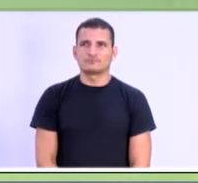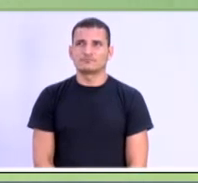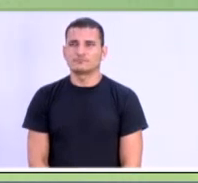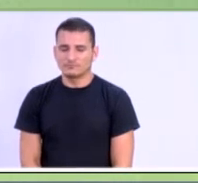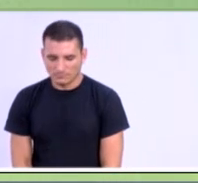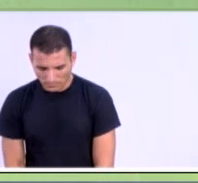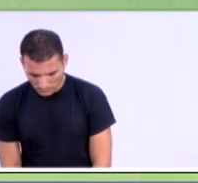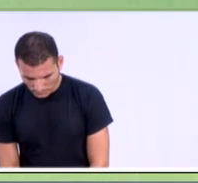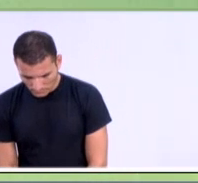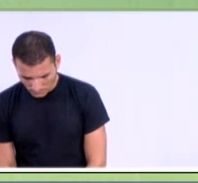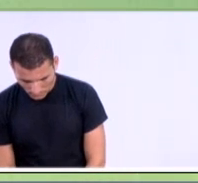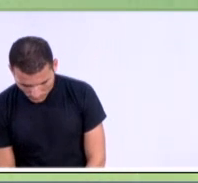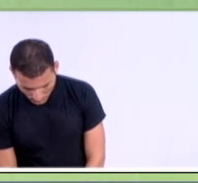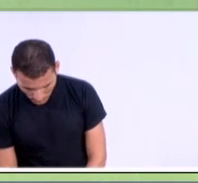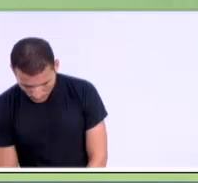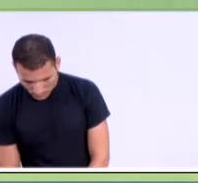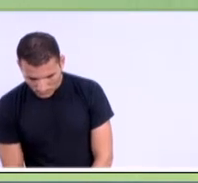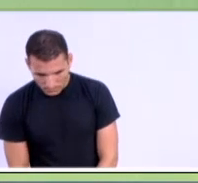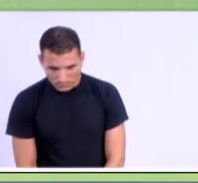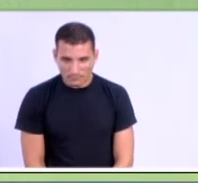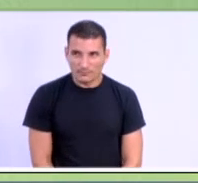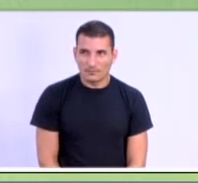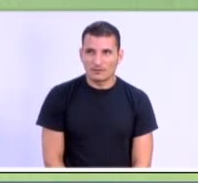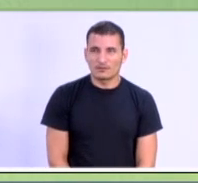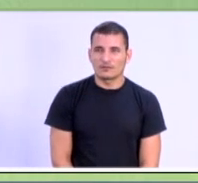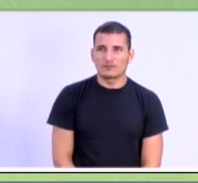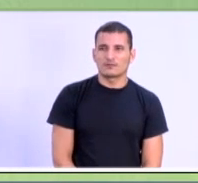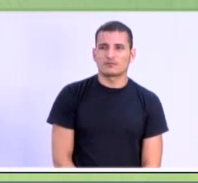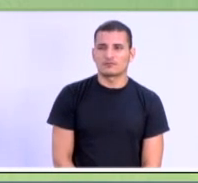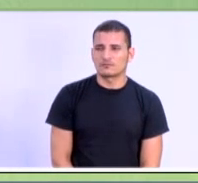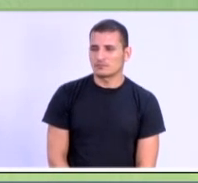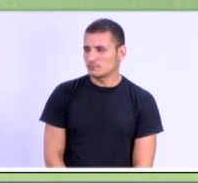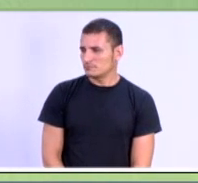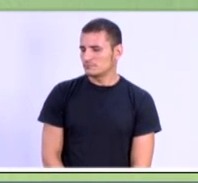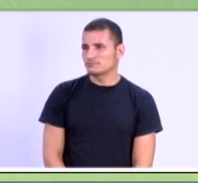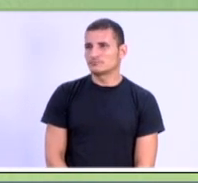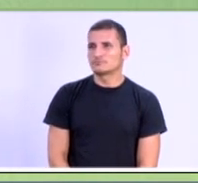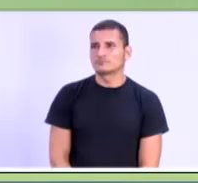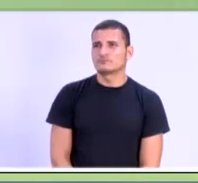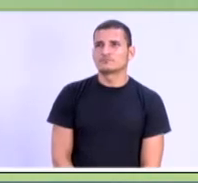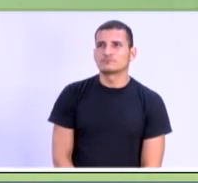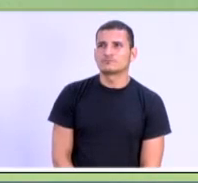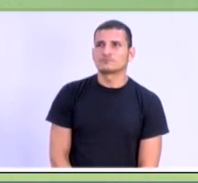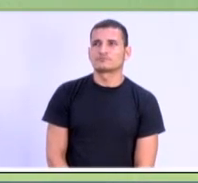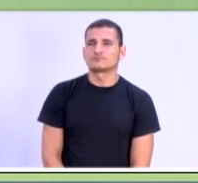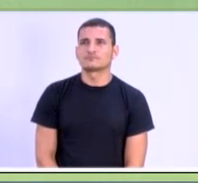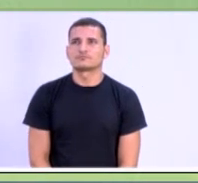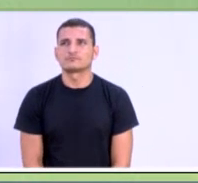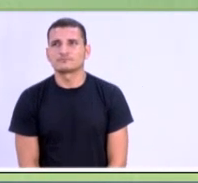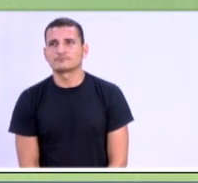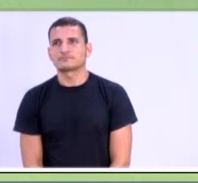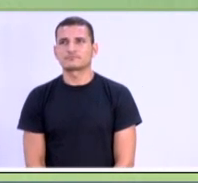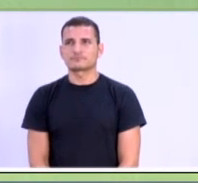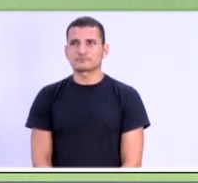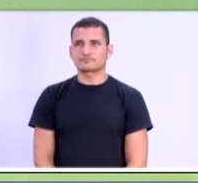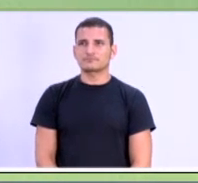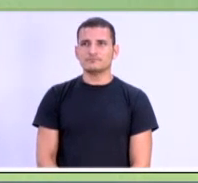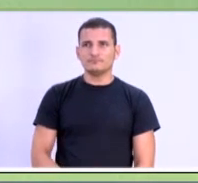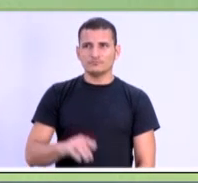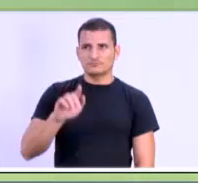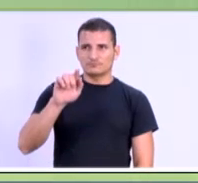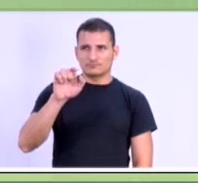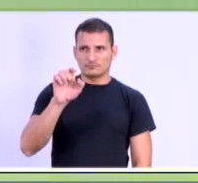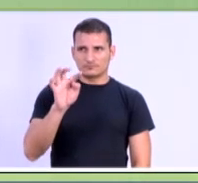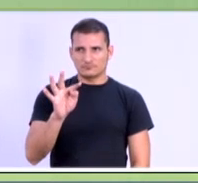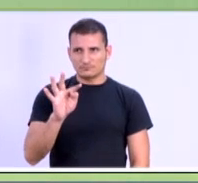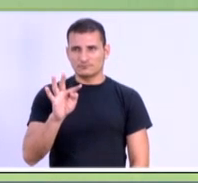Então, vamos lá, gente. Pelo conceito, os getters e setters servem como um guarda-costas de um atributo. Eles deixam acessar